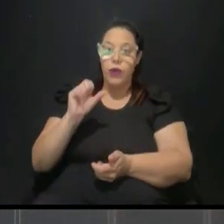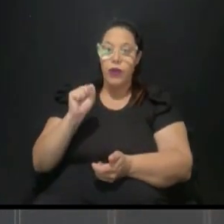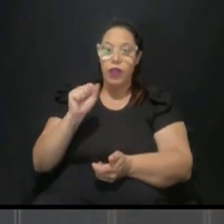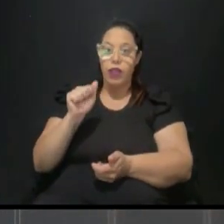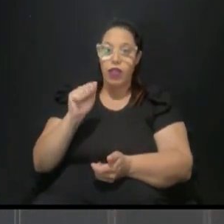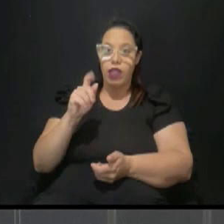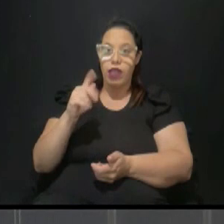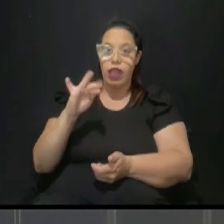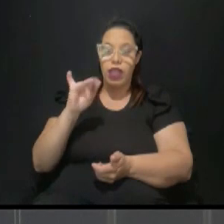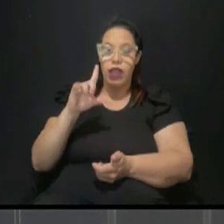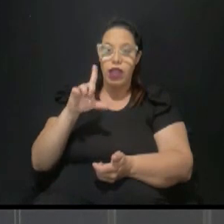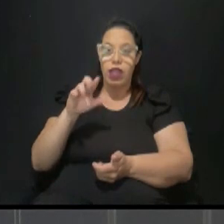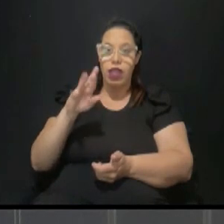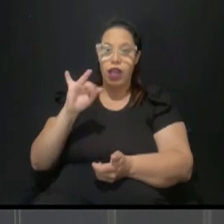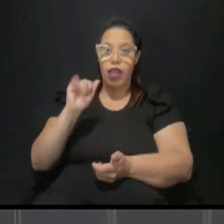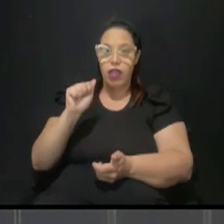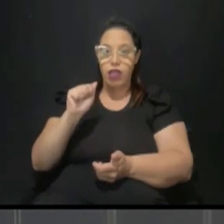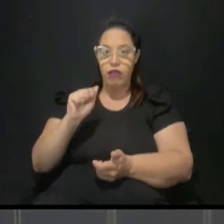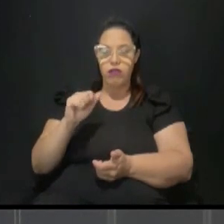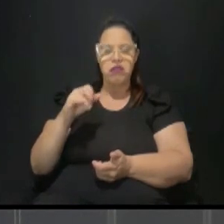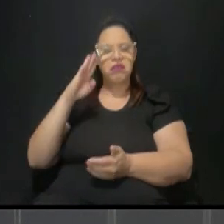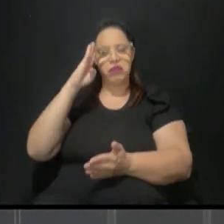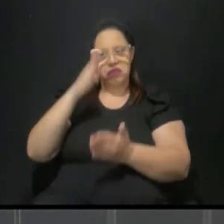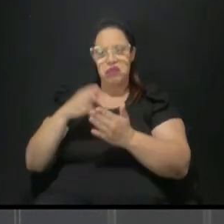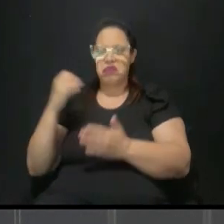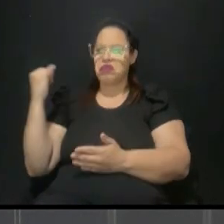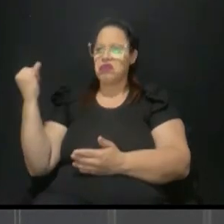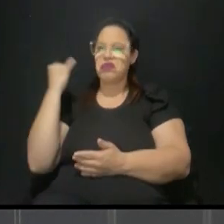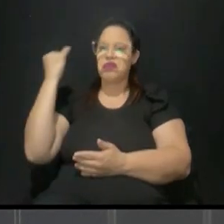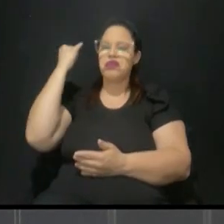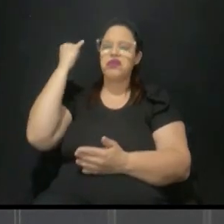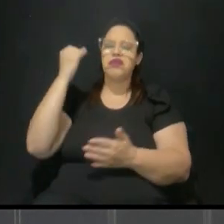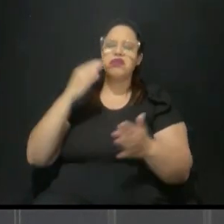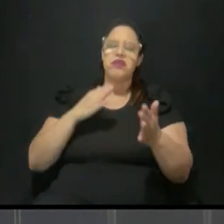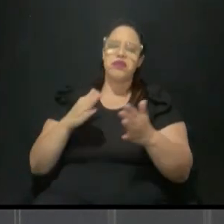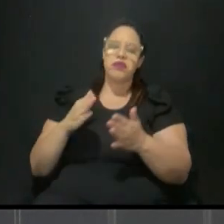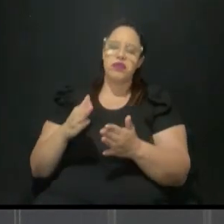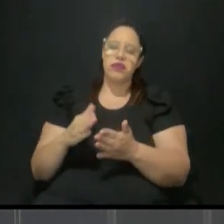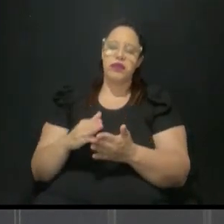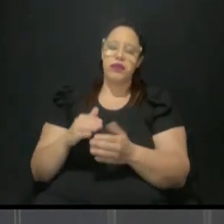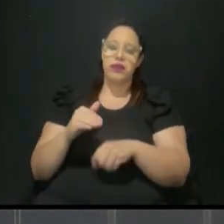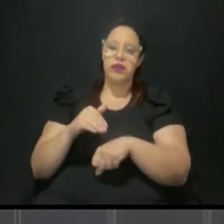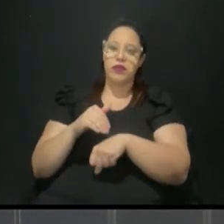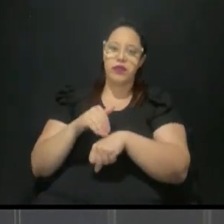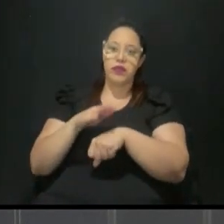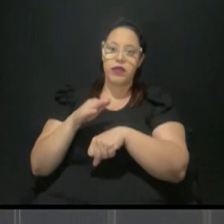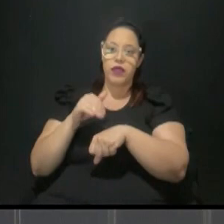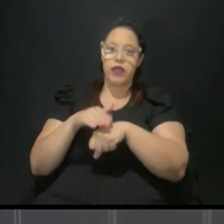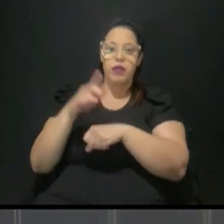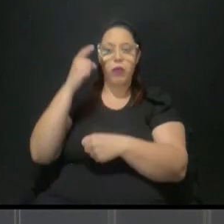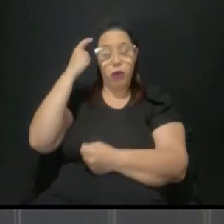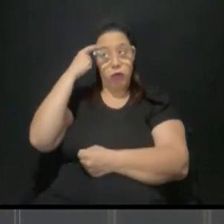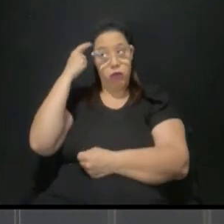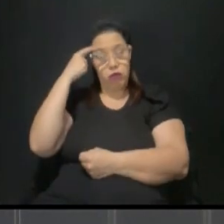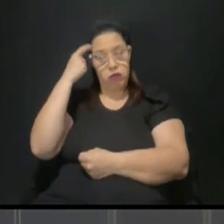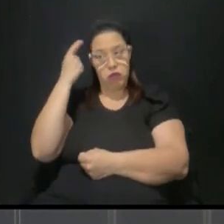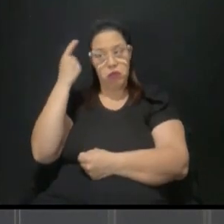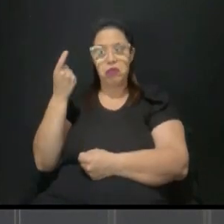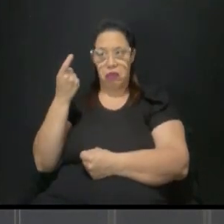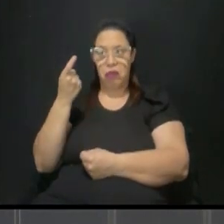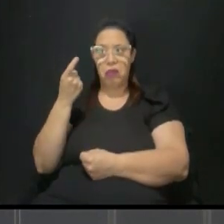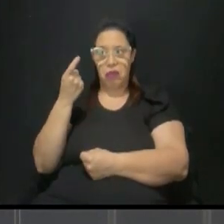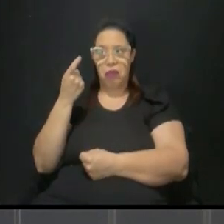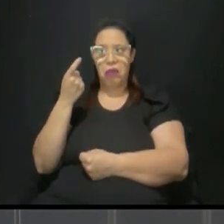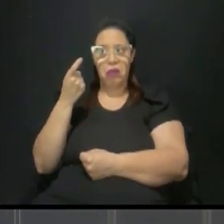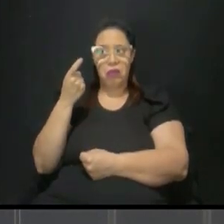vertente importante a ser cada vez mais pensada e realmente